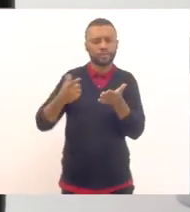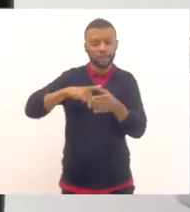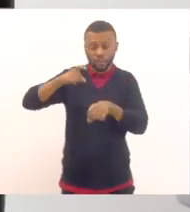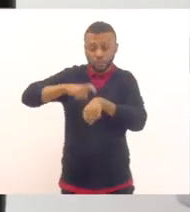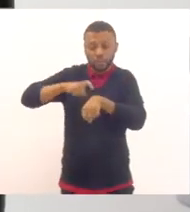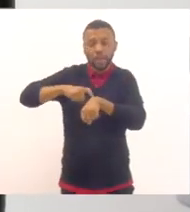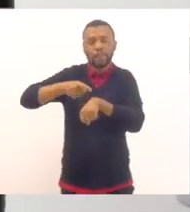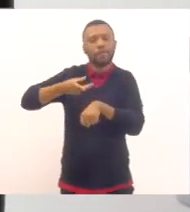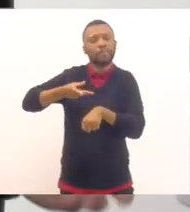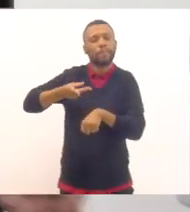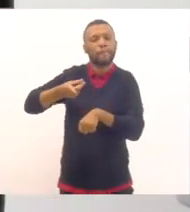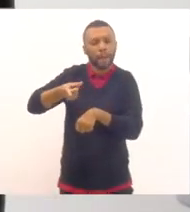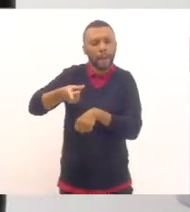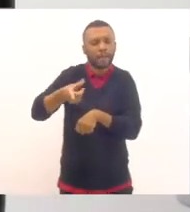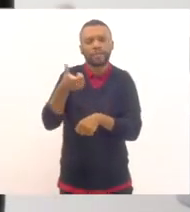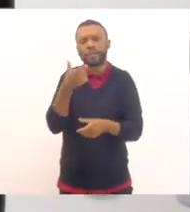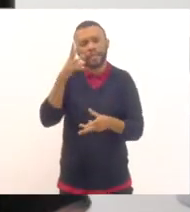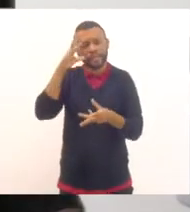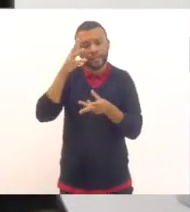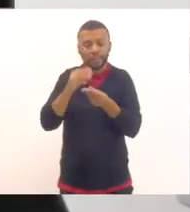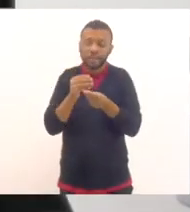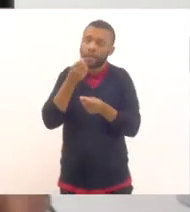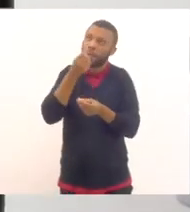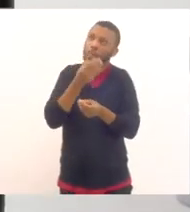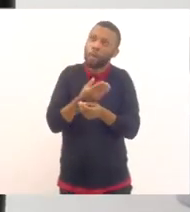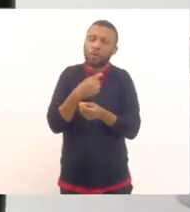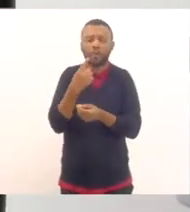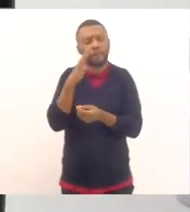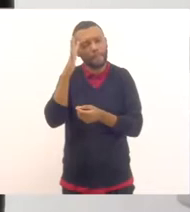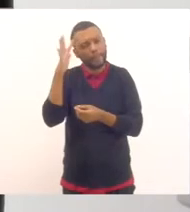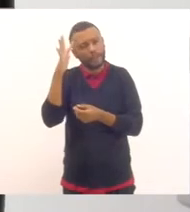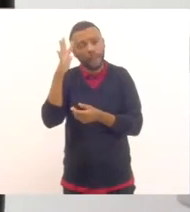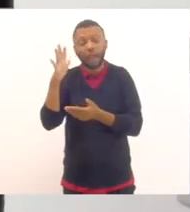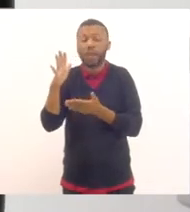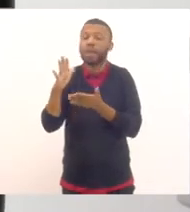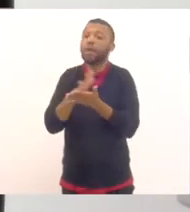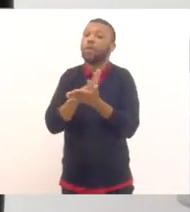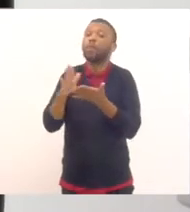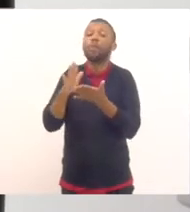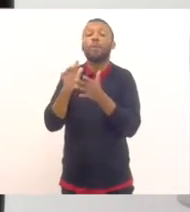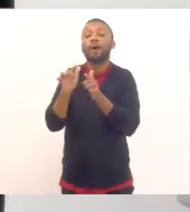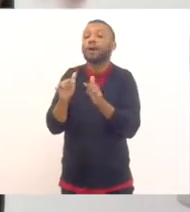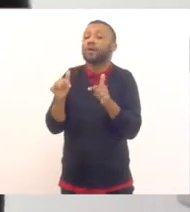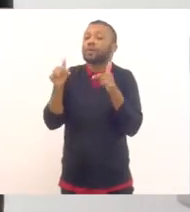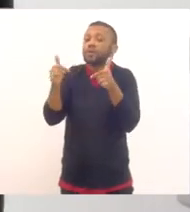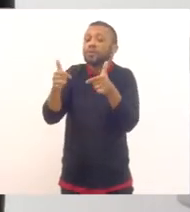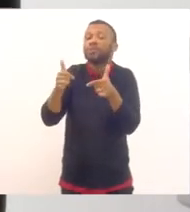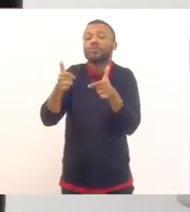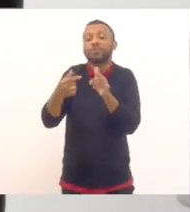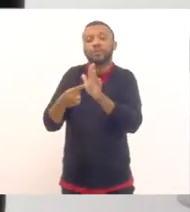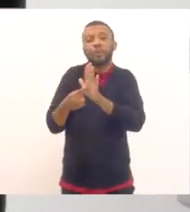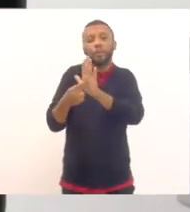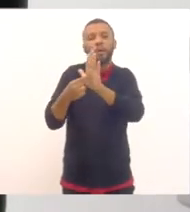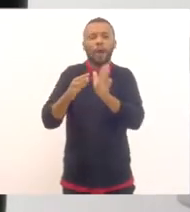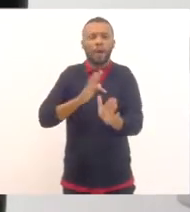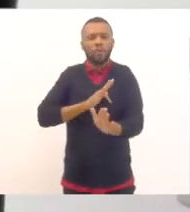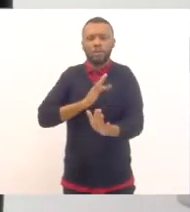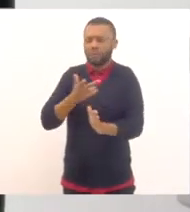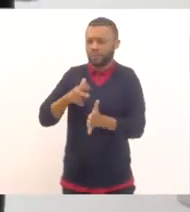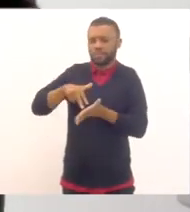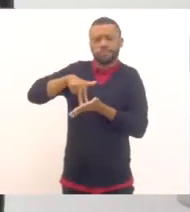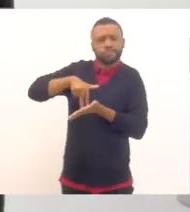mais duradoura eu queria entender se faz sentido pensar em algo mais ostensivo nesse nesse locais em que